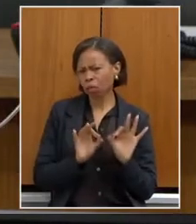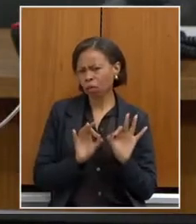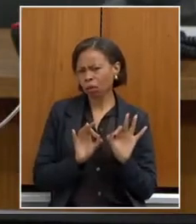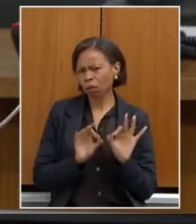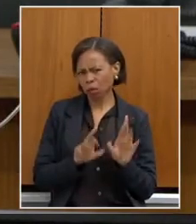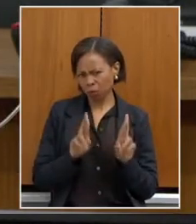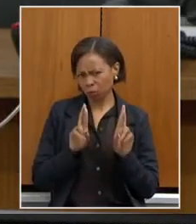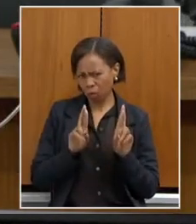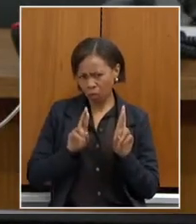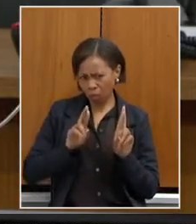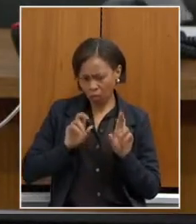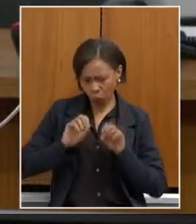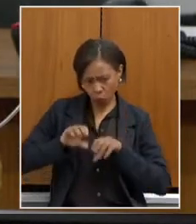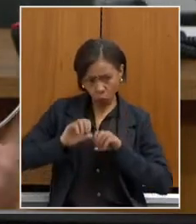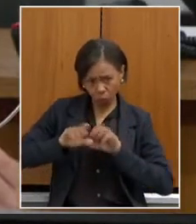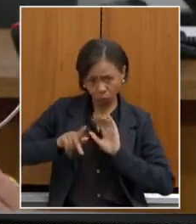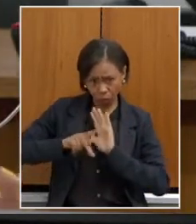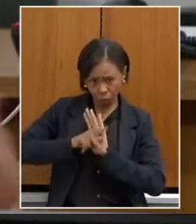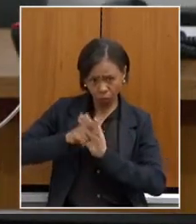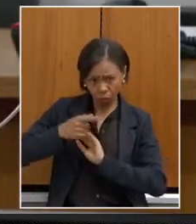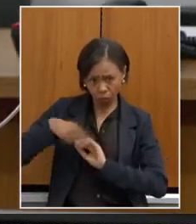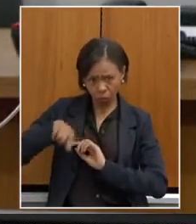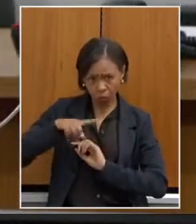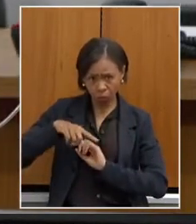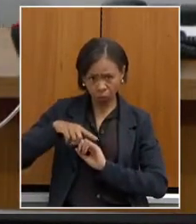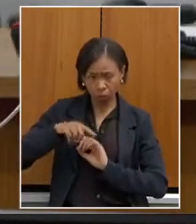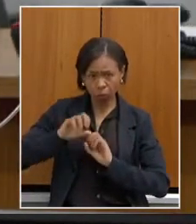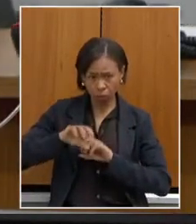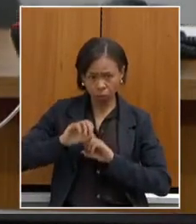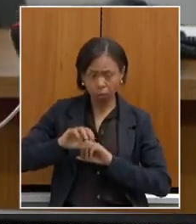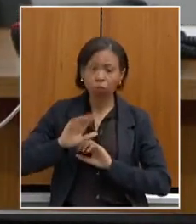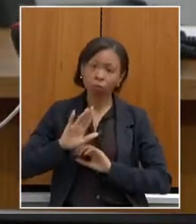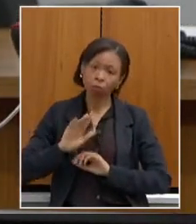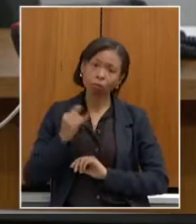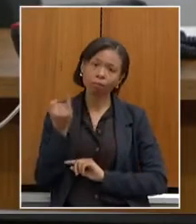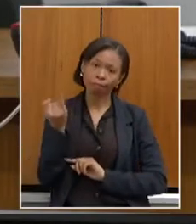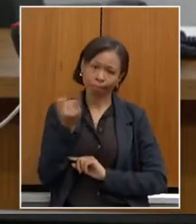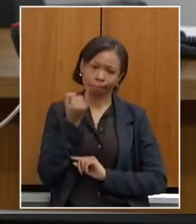por conta da educação então seria importante a gente ter esse